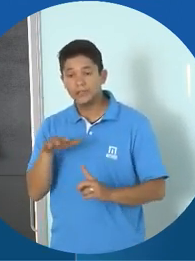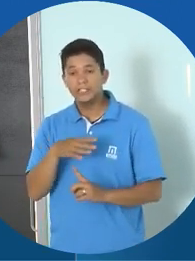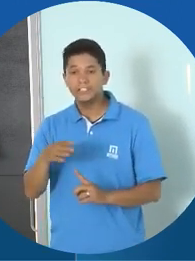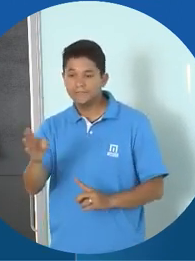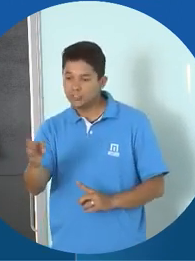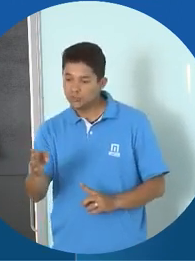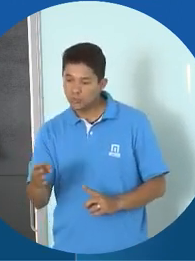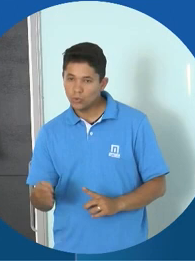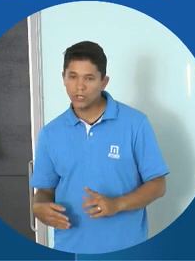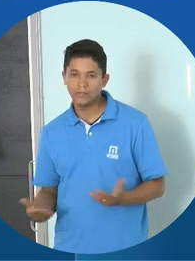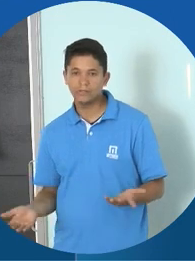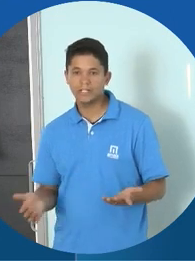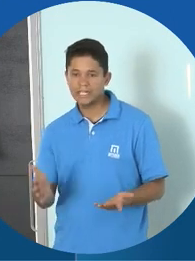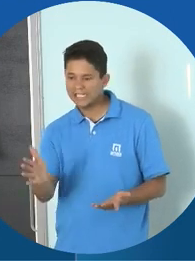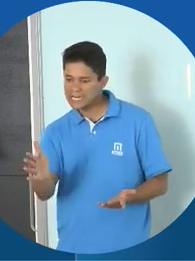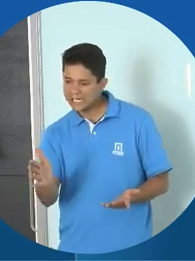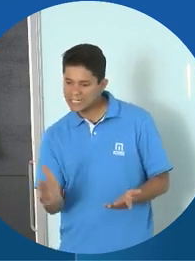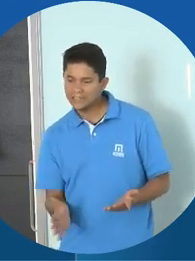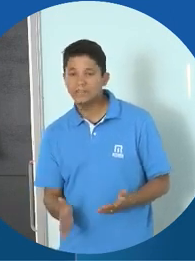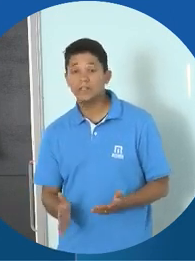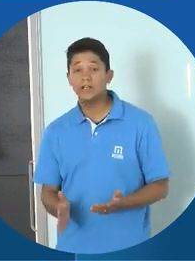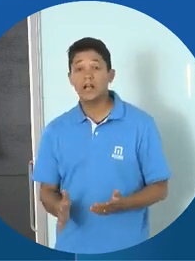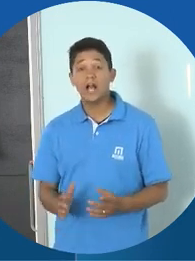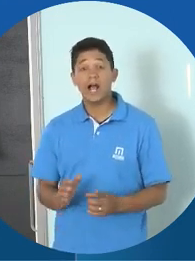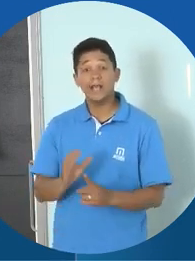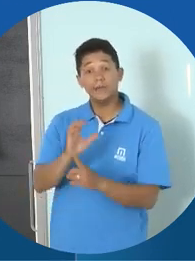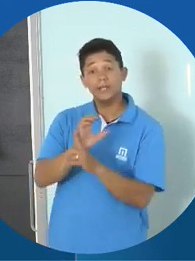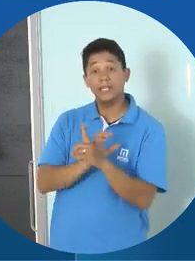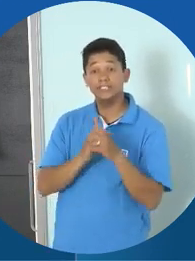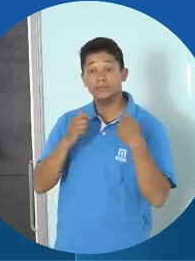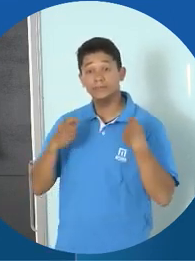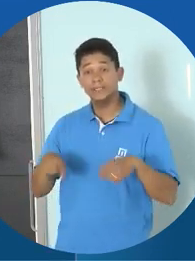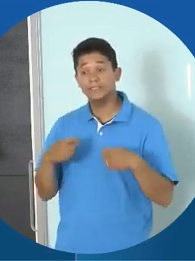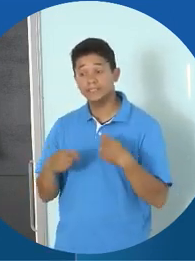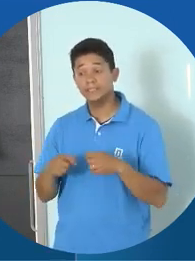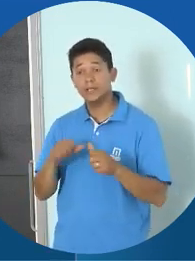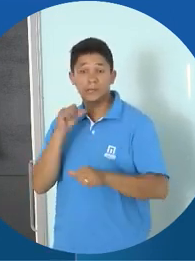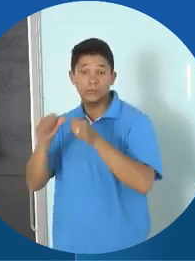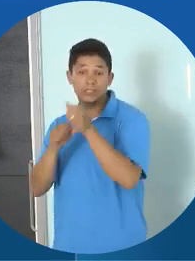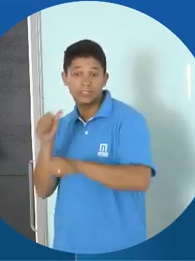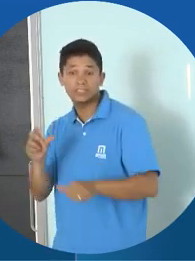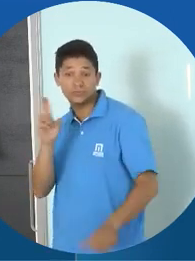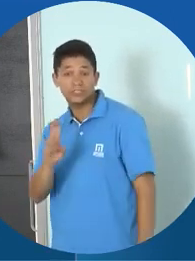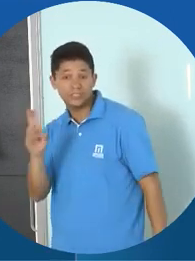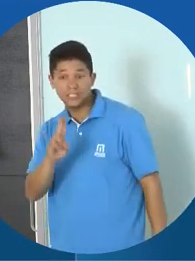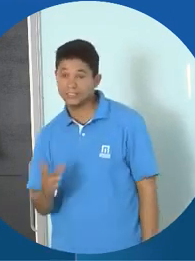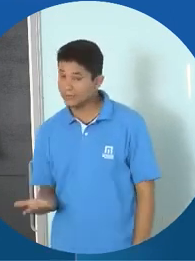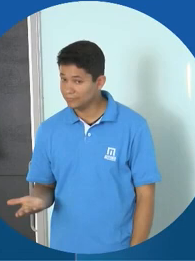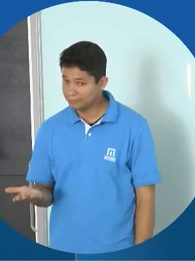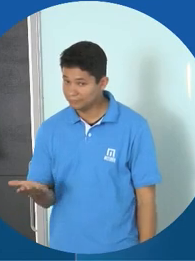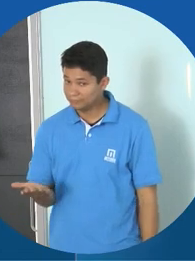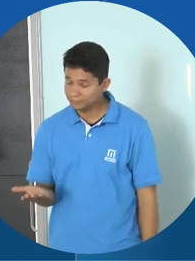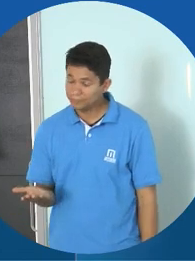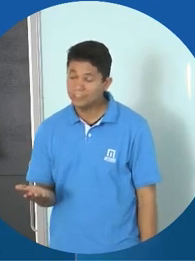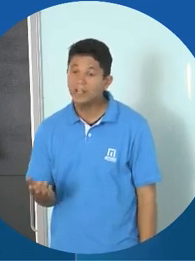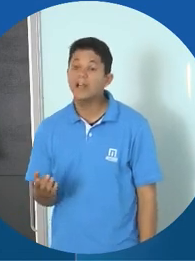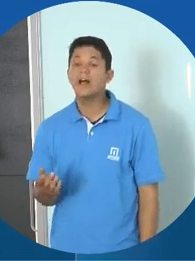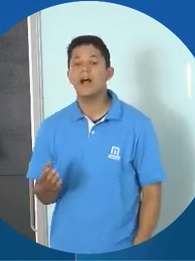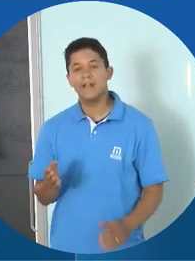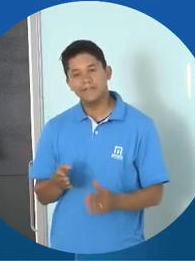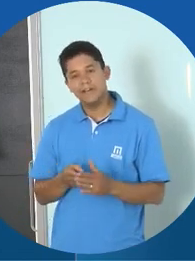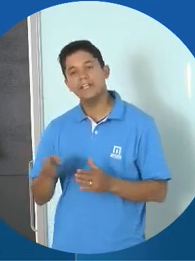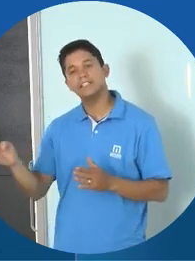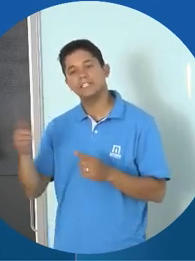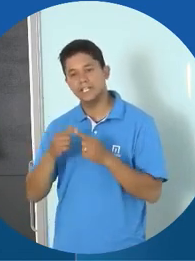a geotecnia atende, só que o cliente precisa de uma mudança de utilização. Então, acaba indo nessa